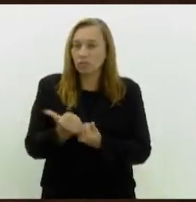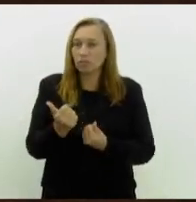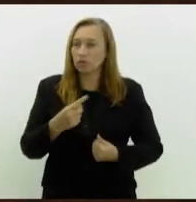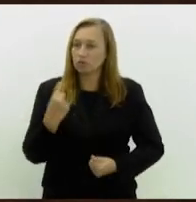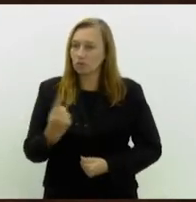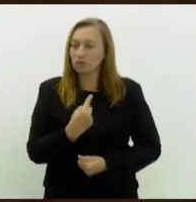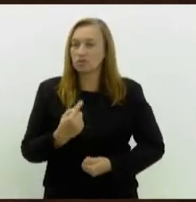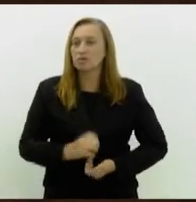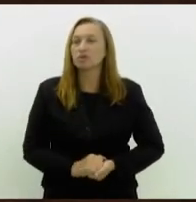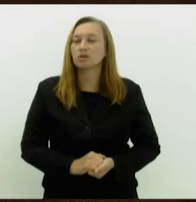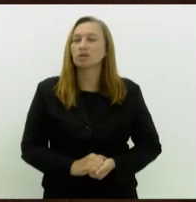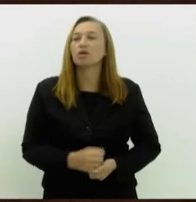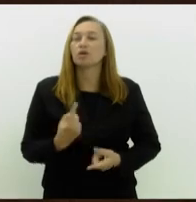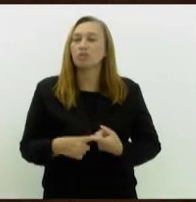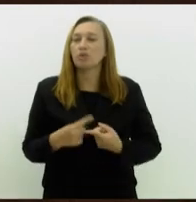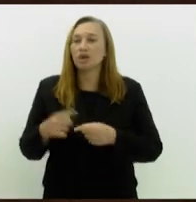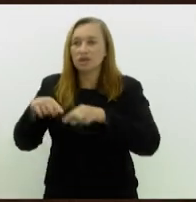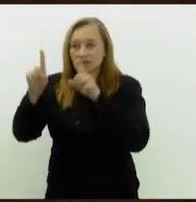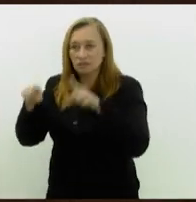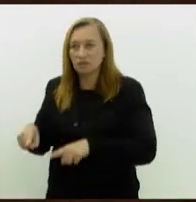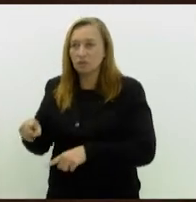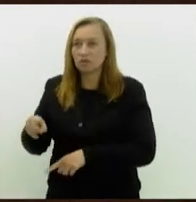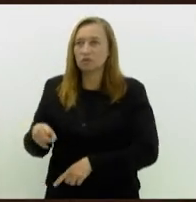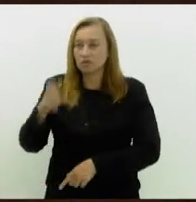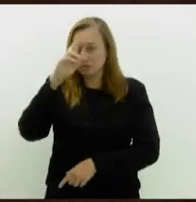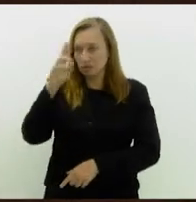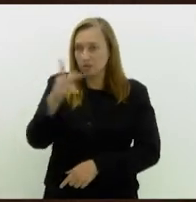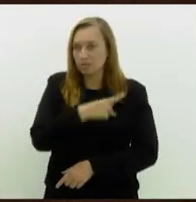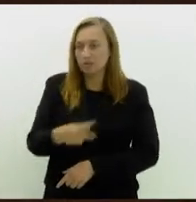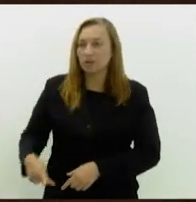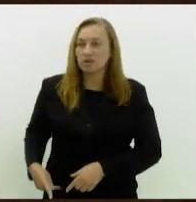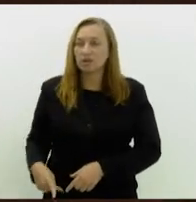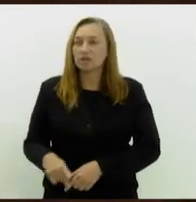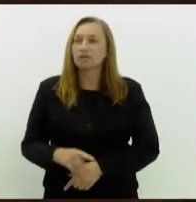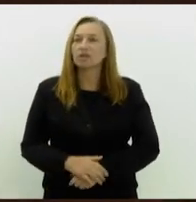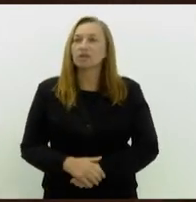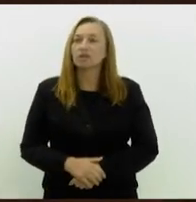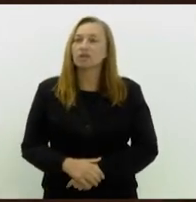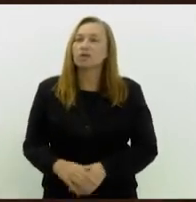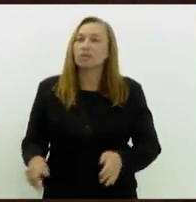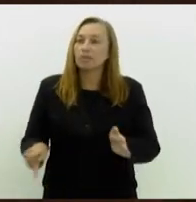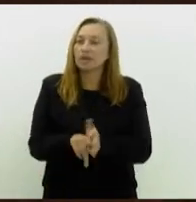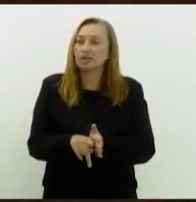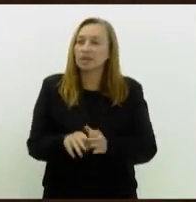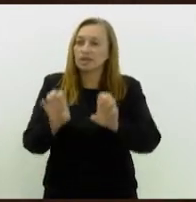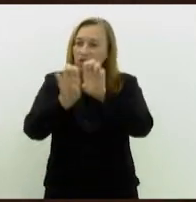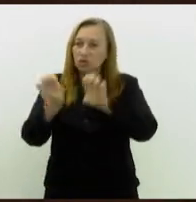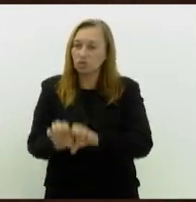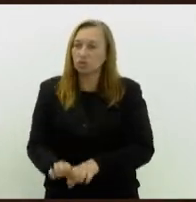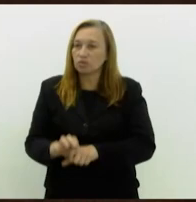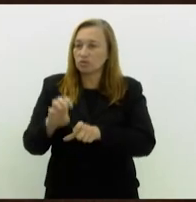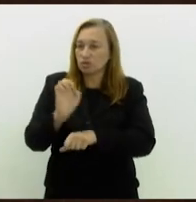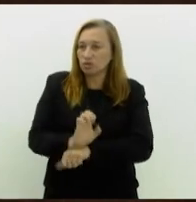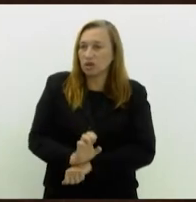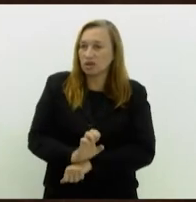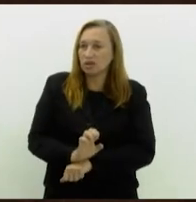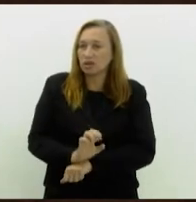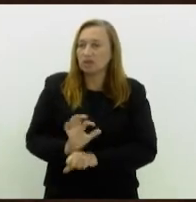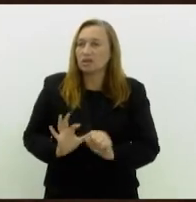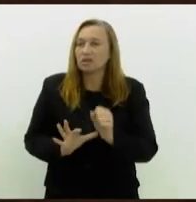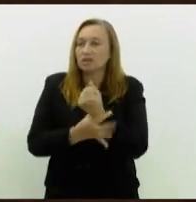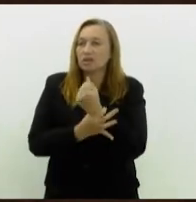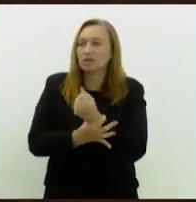legislativo porque servidor senhora presidenta servidor e servidora fazem parte da estrutura do estado é Quem garante